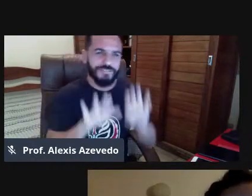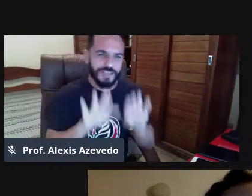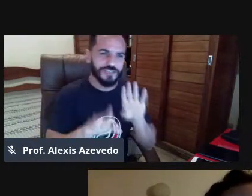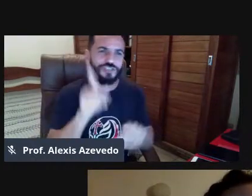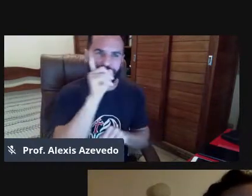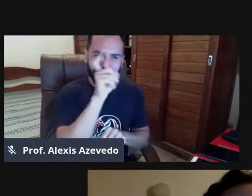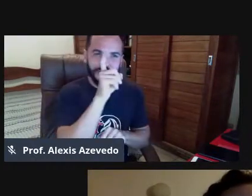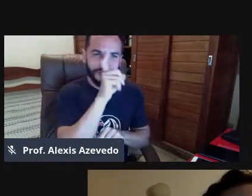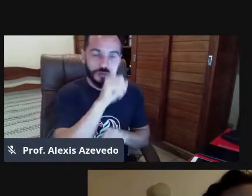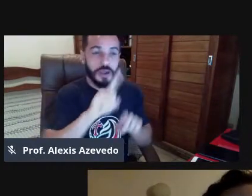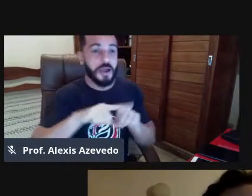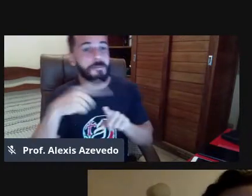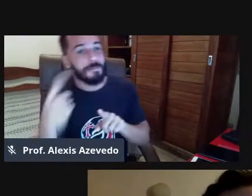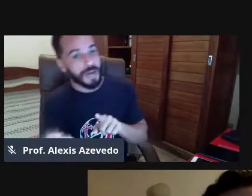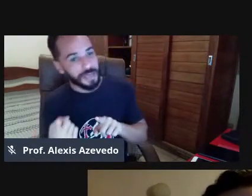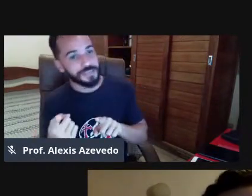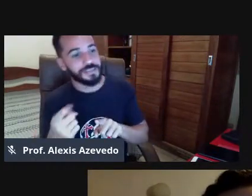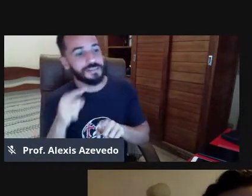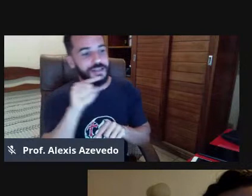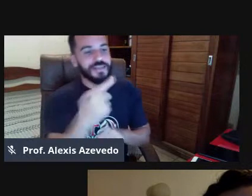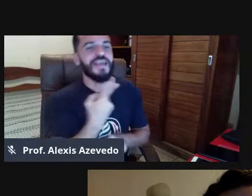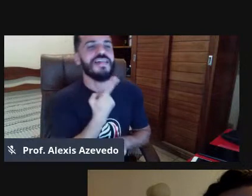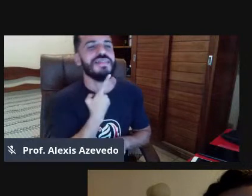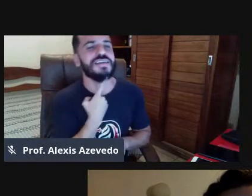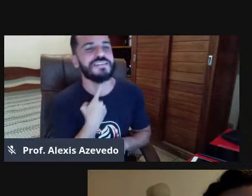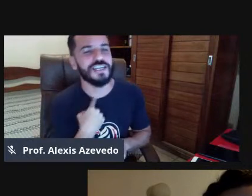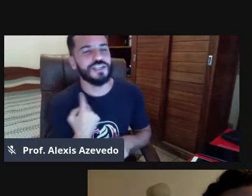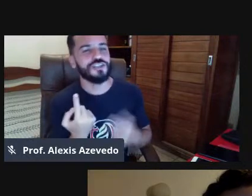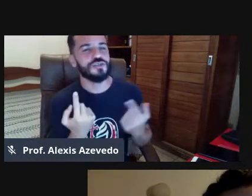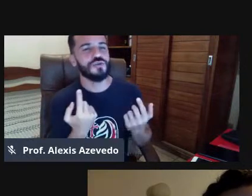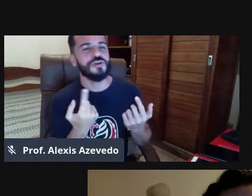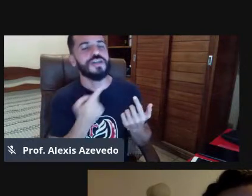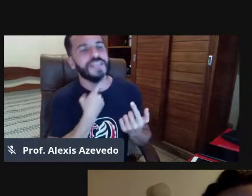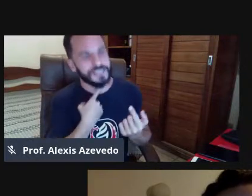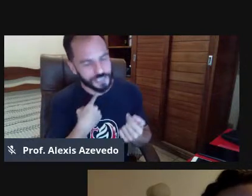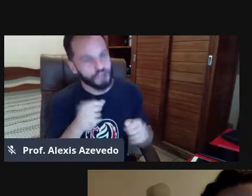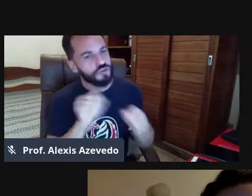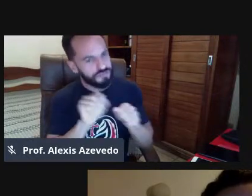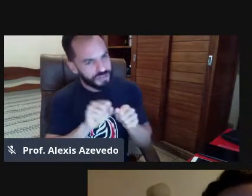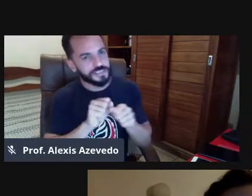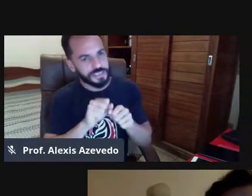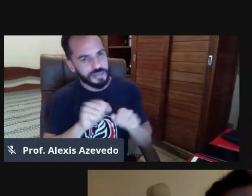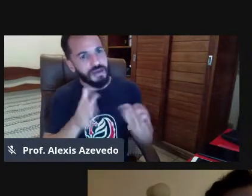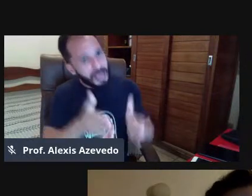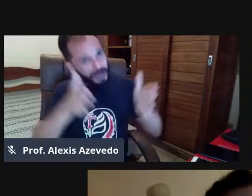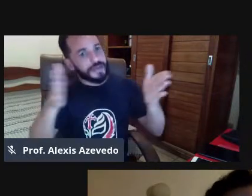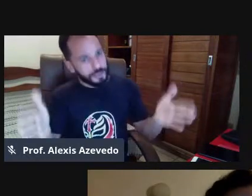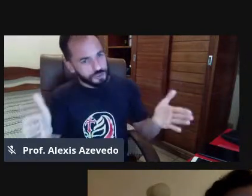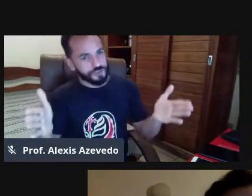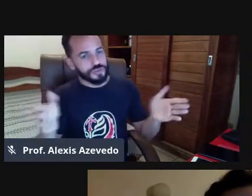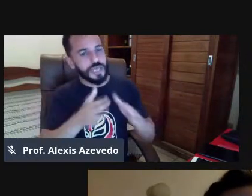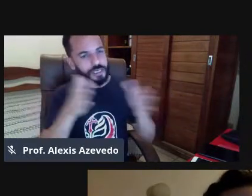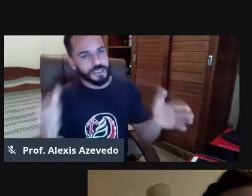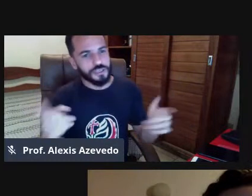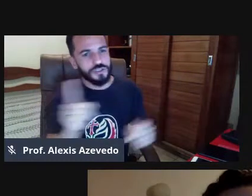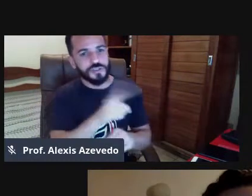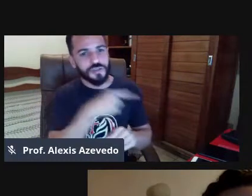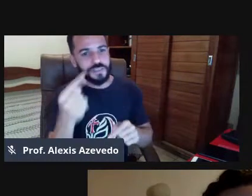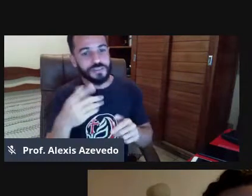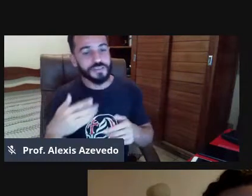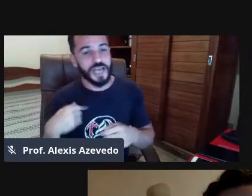também, mas, assim, o desejo e a vontade de realizar é muito grande, então o resultado que nós temos,